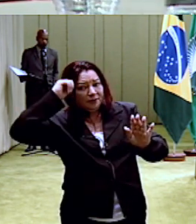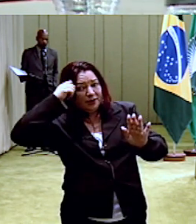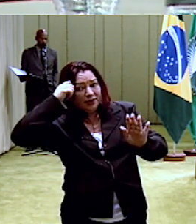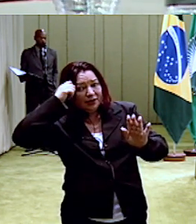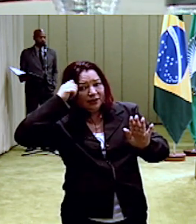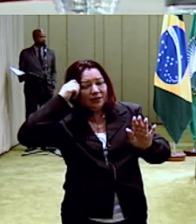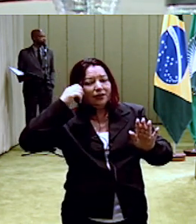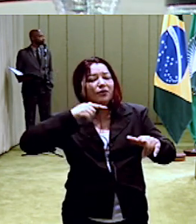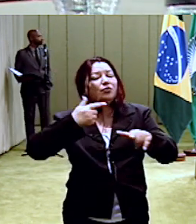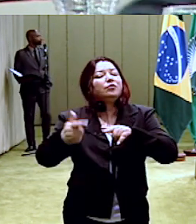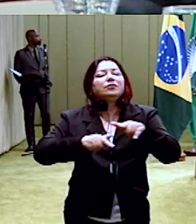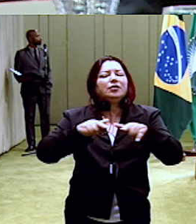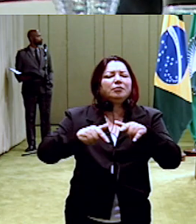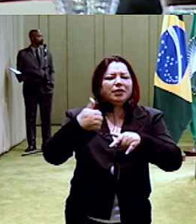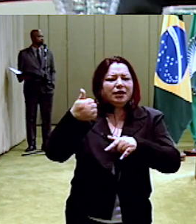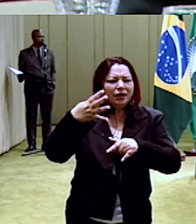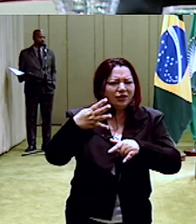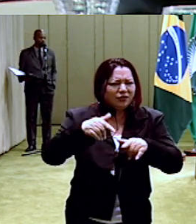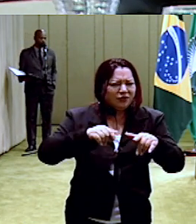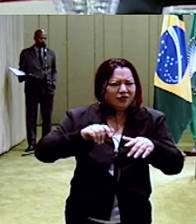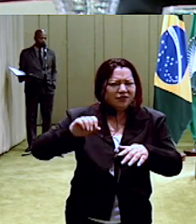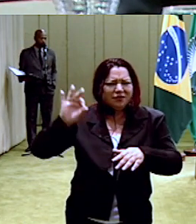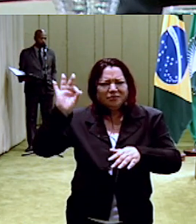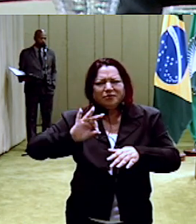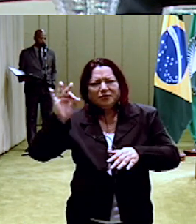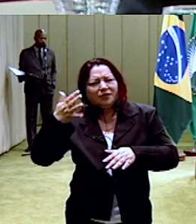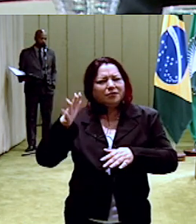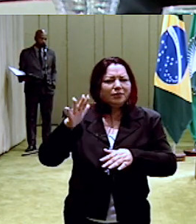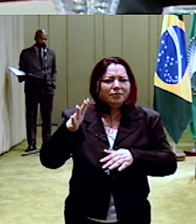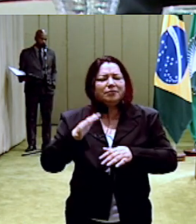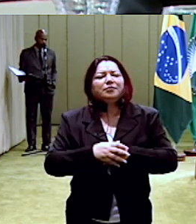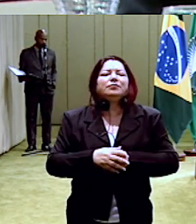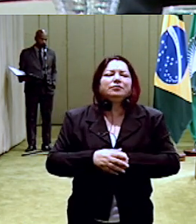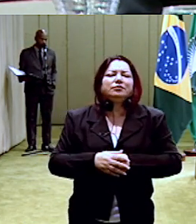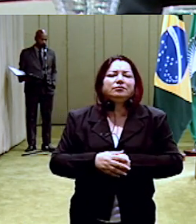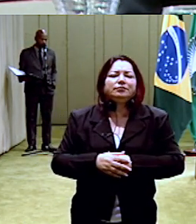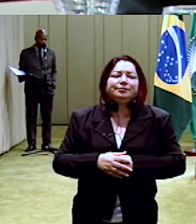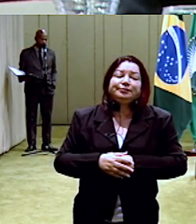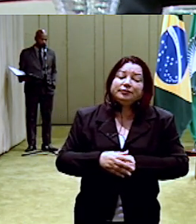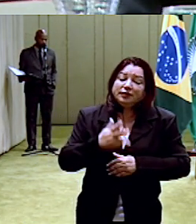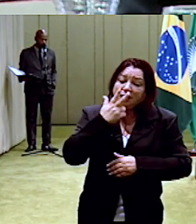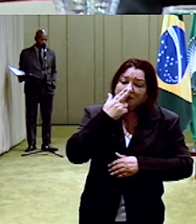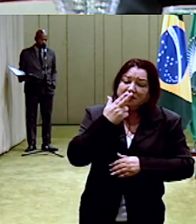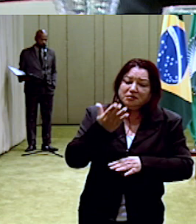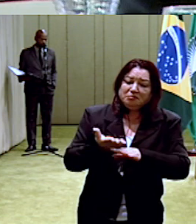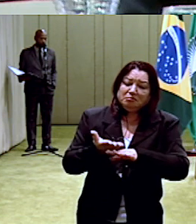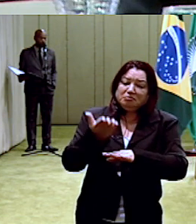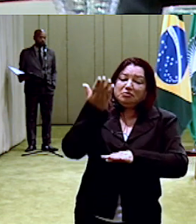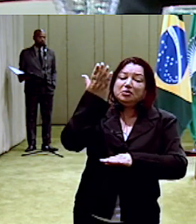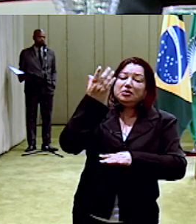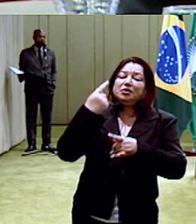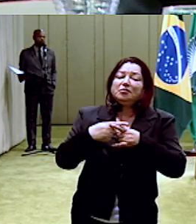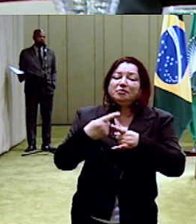quadro, algo em torno de 14%, né, no total. Talvez esse dado esteja até subdimensionado quando a